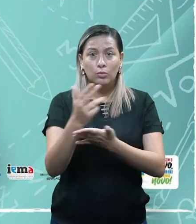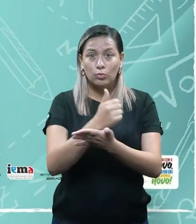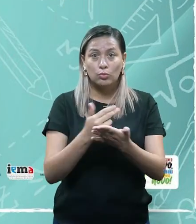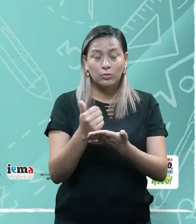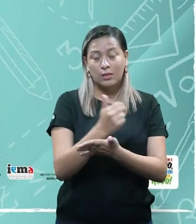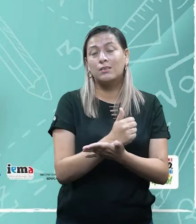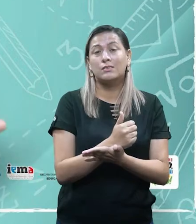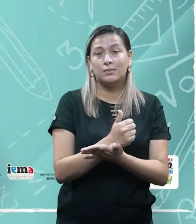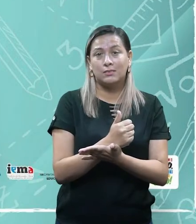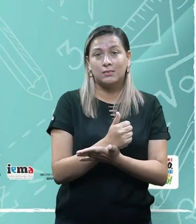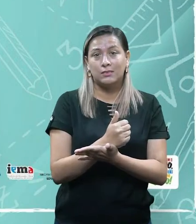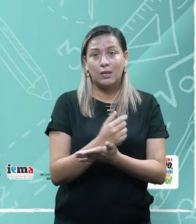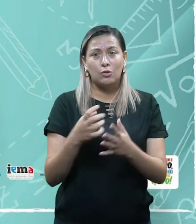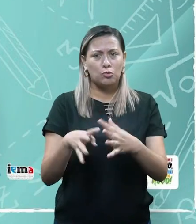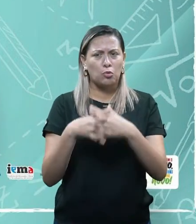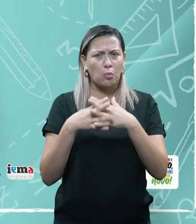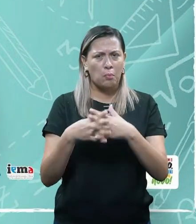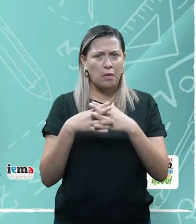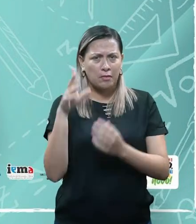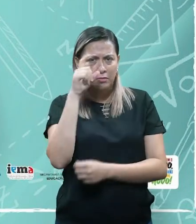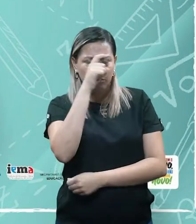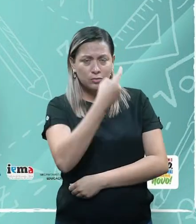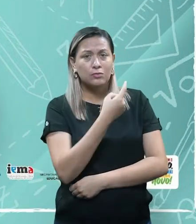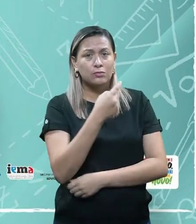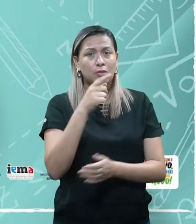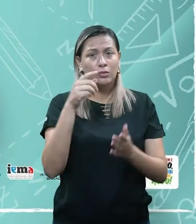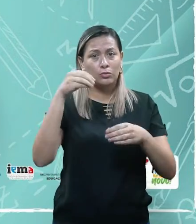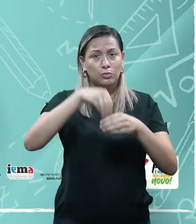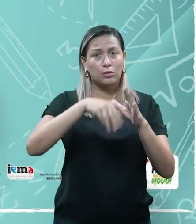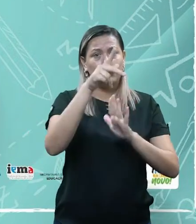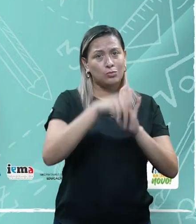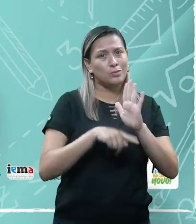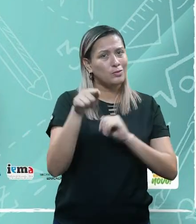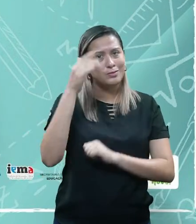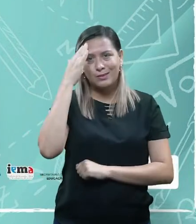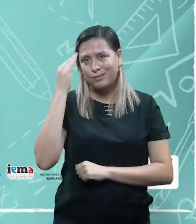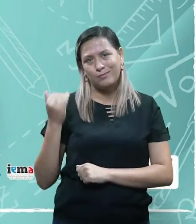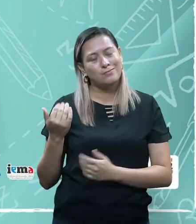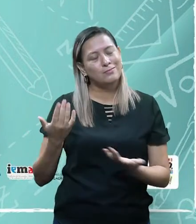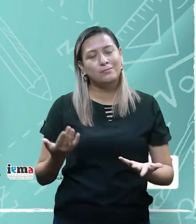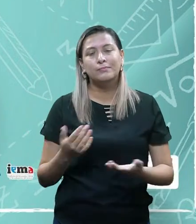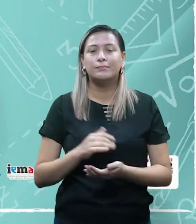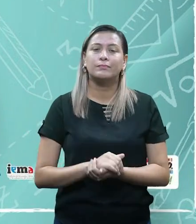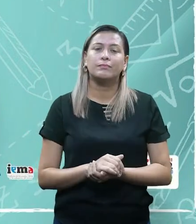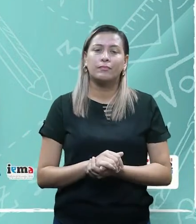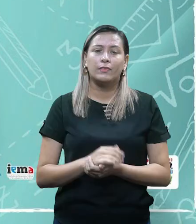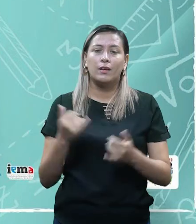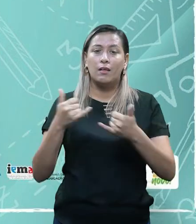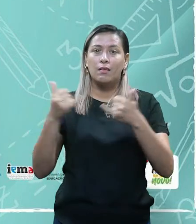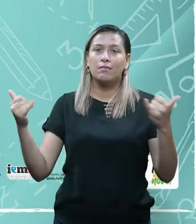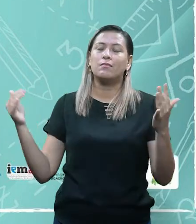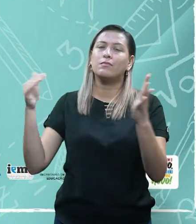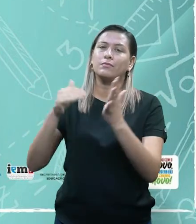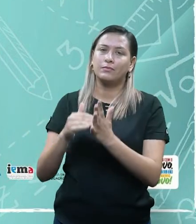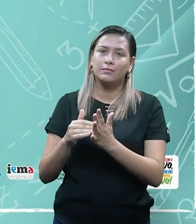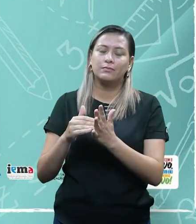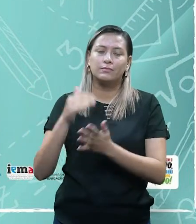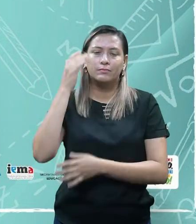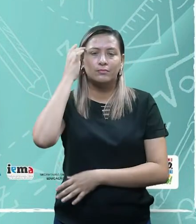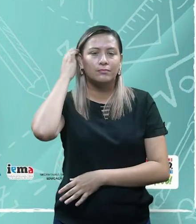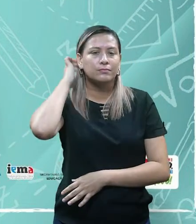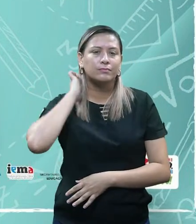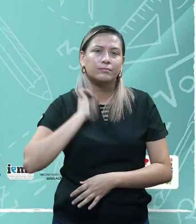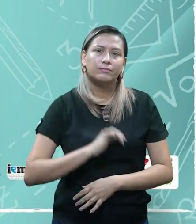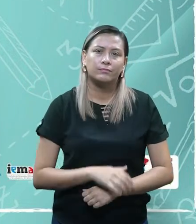complexo e maior, num projeto, você não saberia aonde terminou aquela, teoricamente, aonde terminou aquela